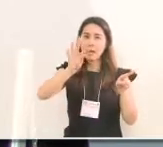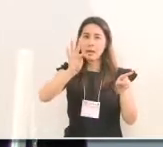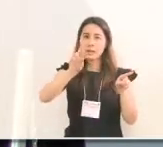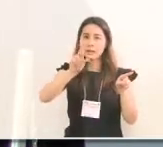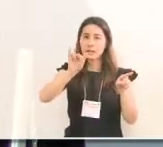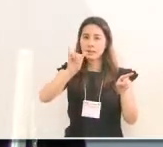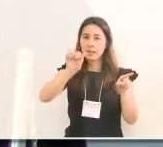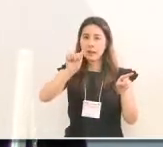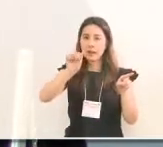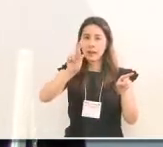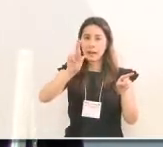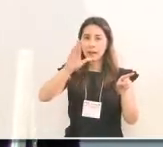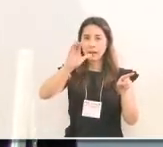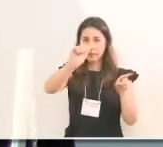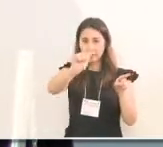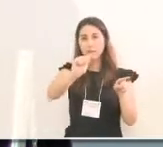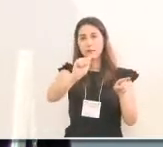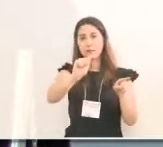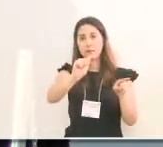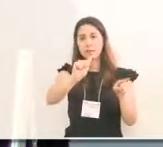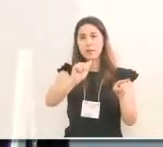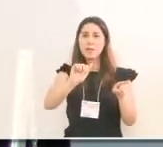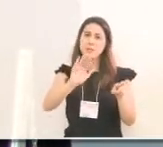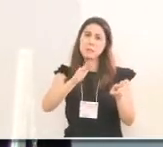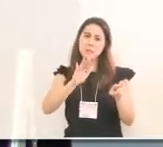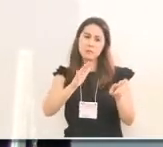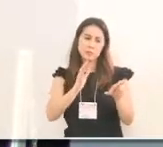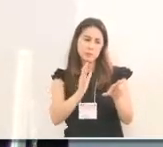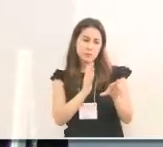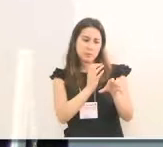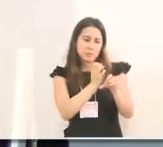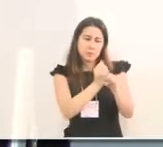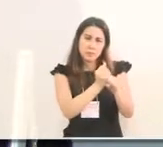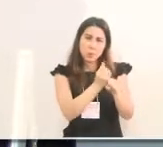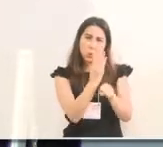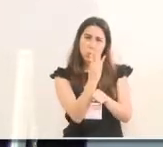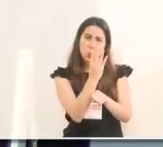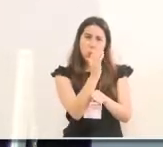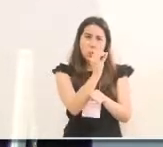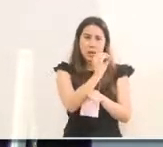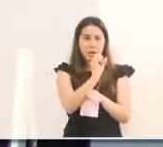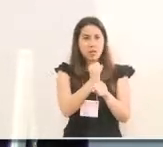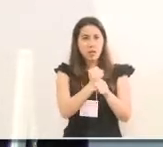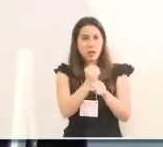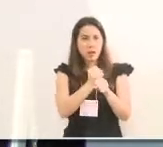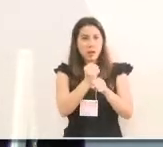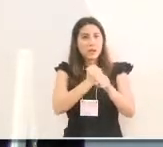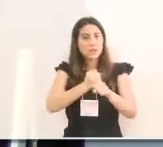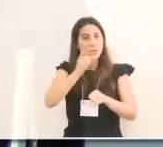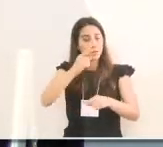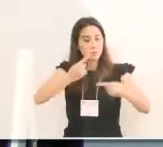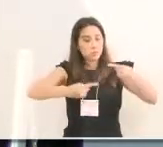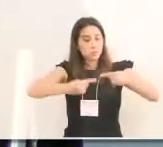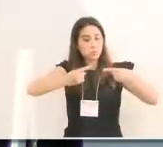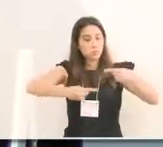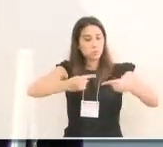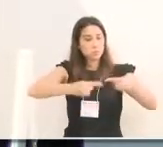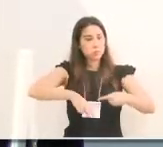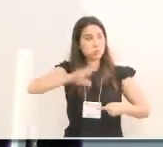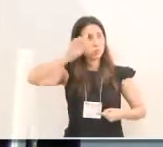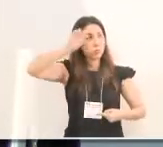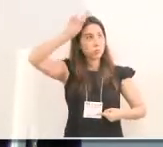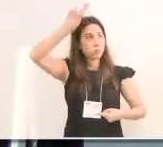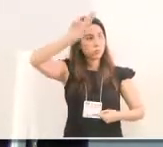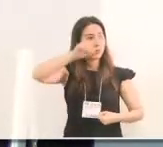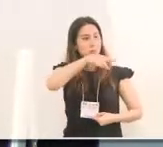foi sem dúvida nenhuma durante 40 anos foi o grande líder político da cidade e um homem é